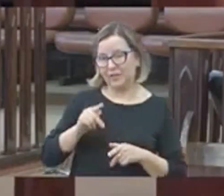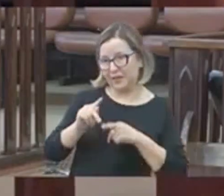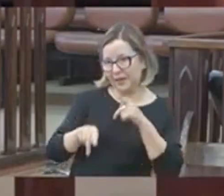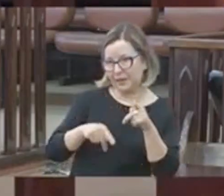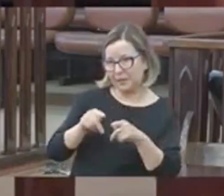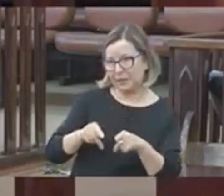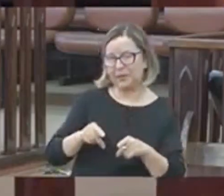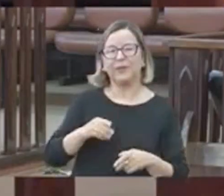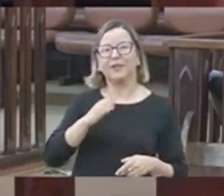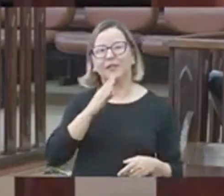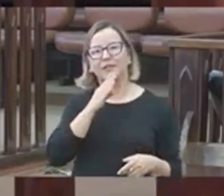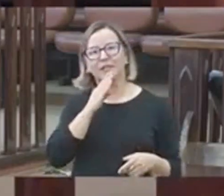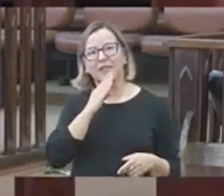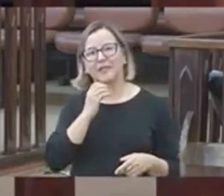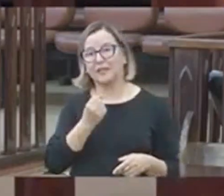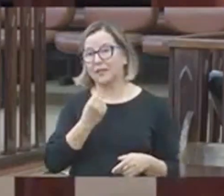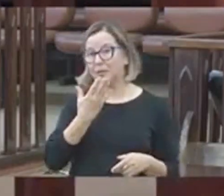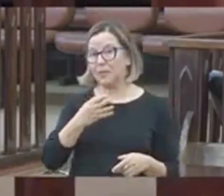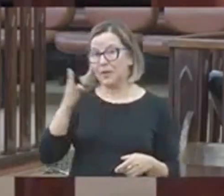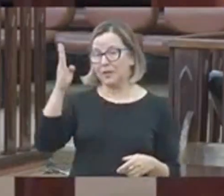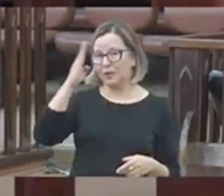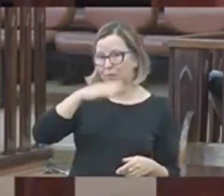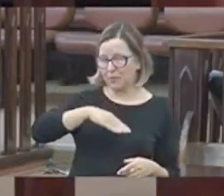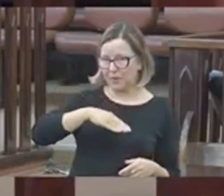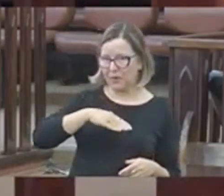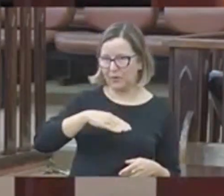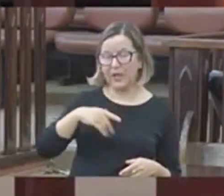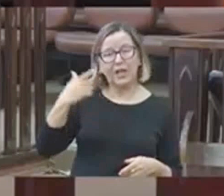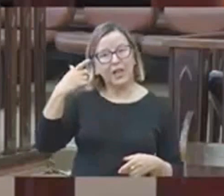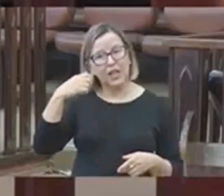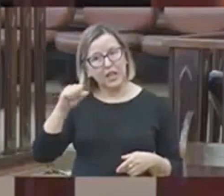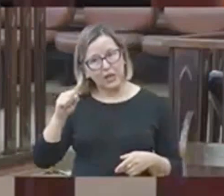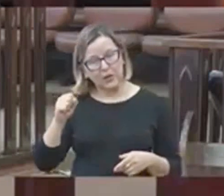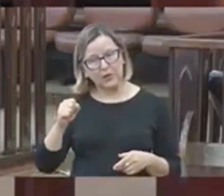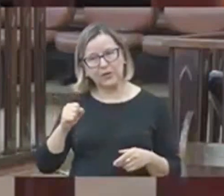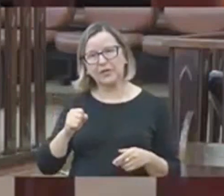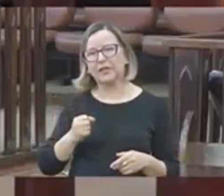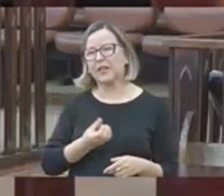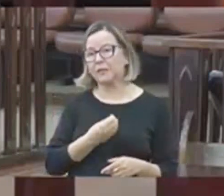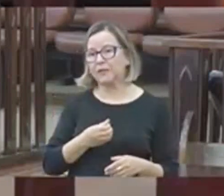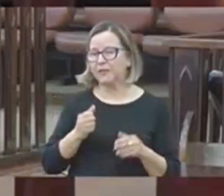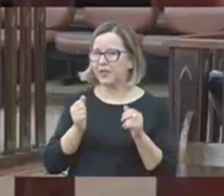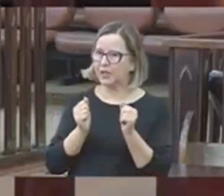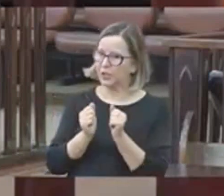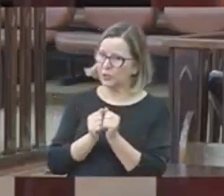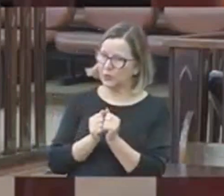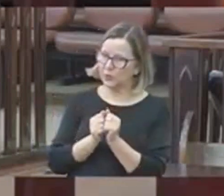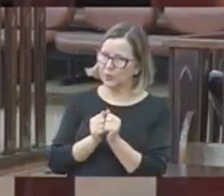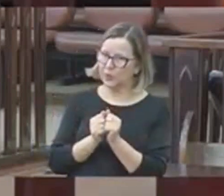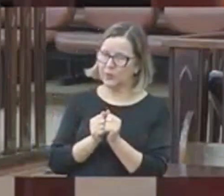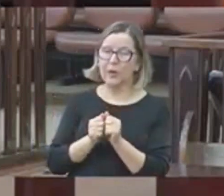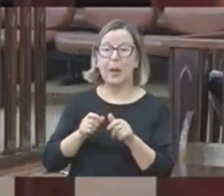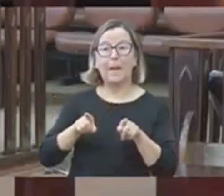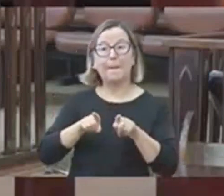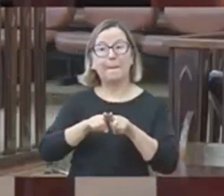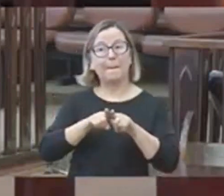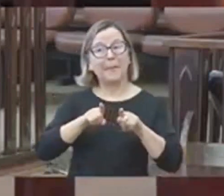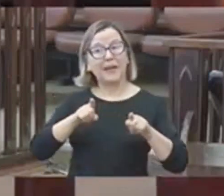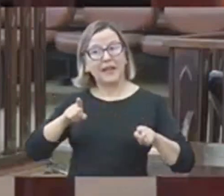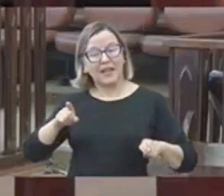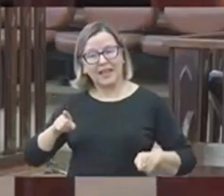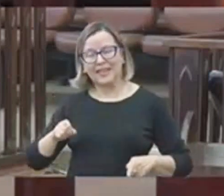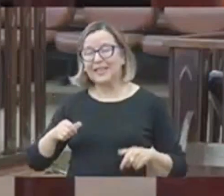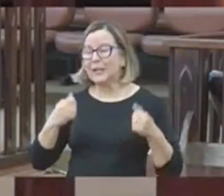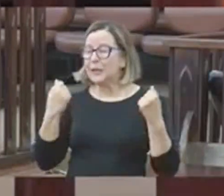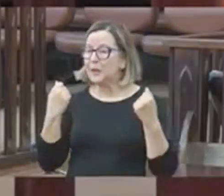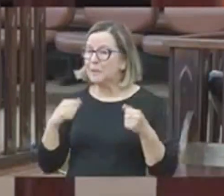consegue conviver. Porém, sem a restauração procedente da obra